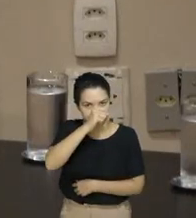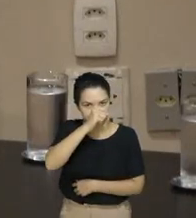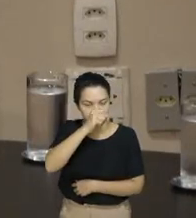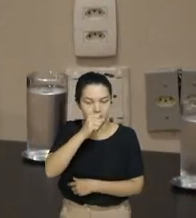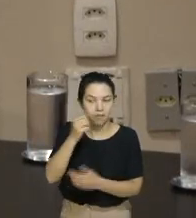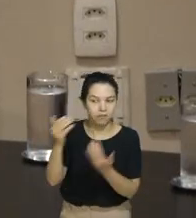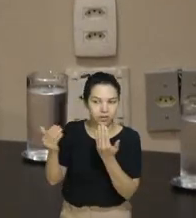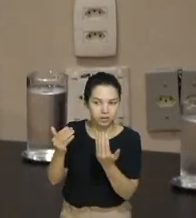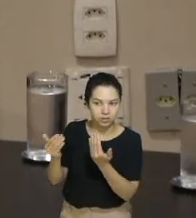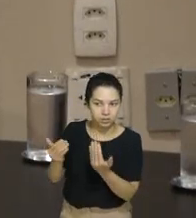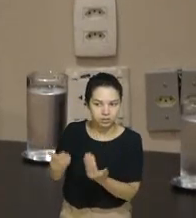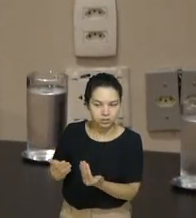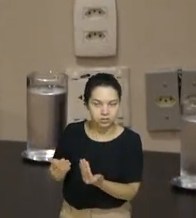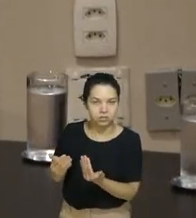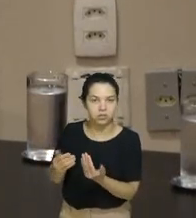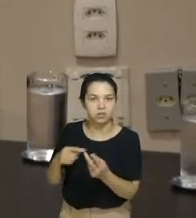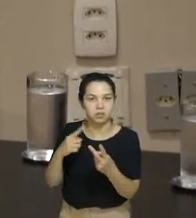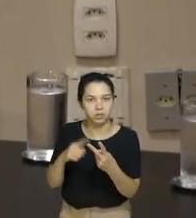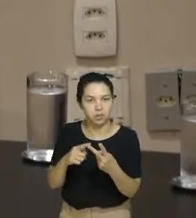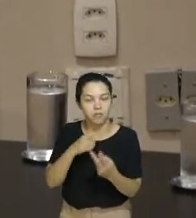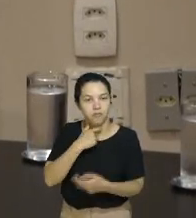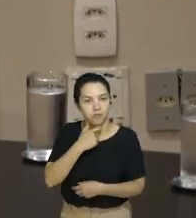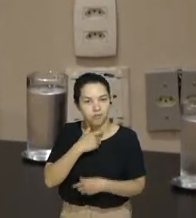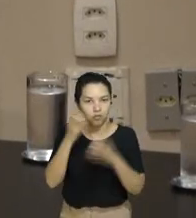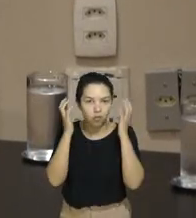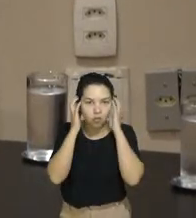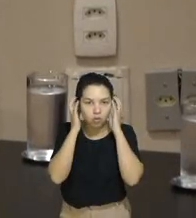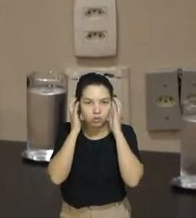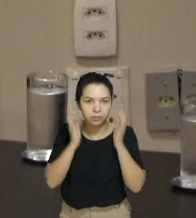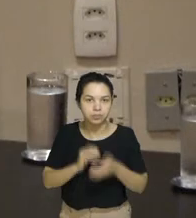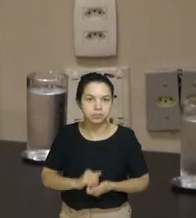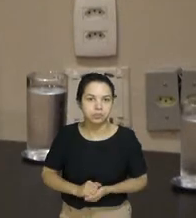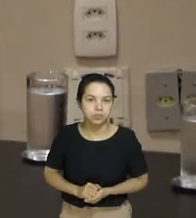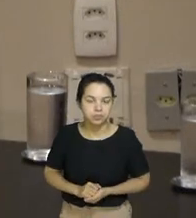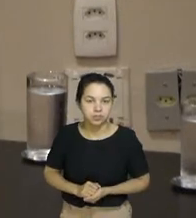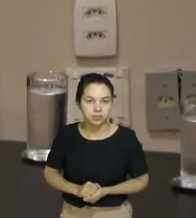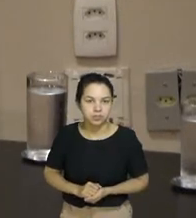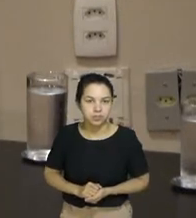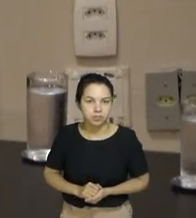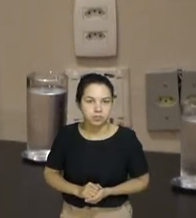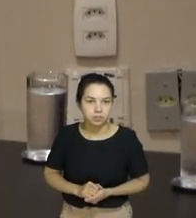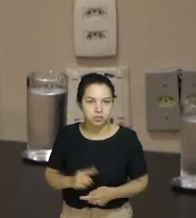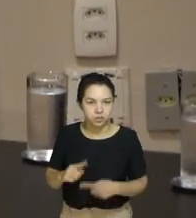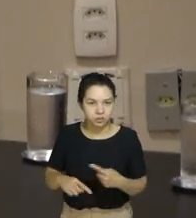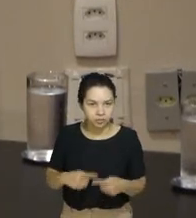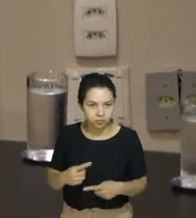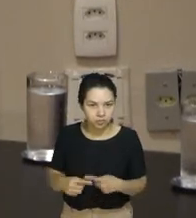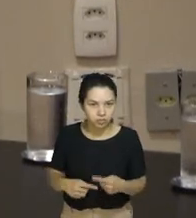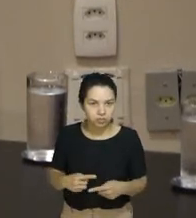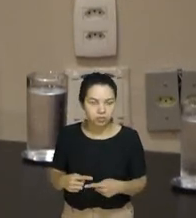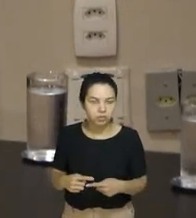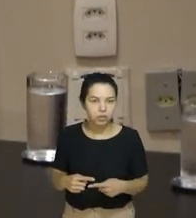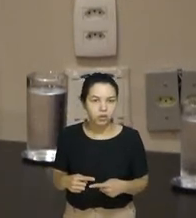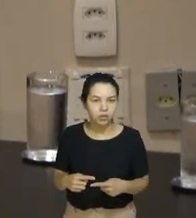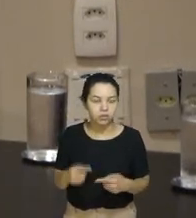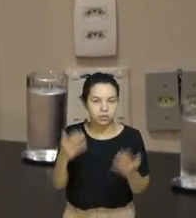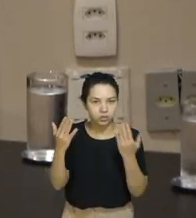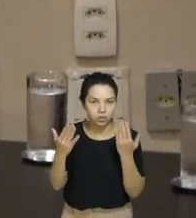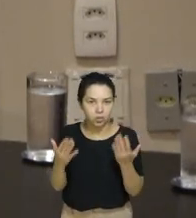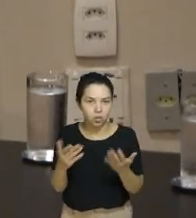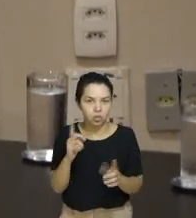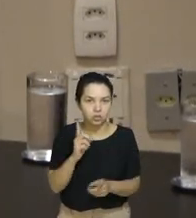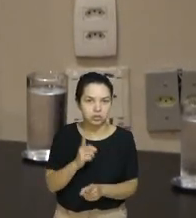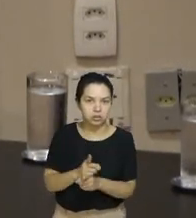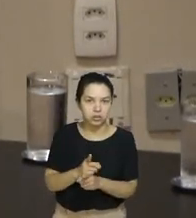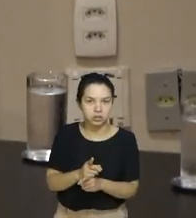fono. Confirmados transtornos, depois das testagens, de toda a observação clínica, né, elas